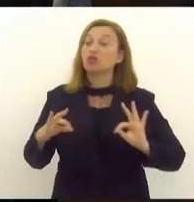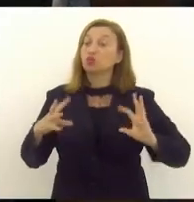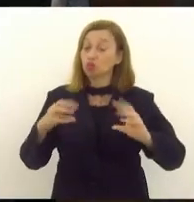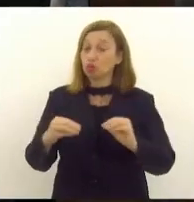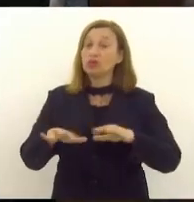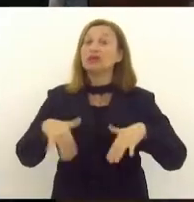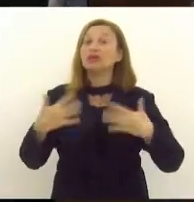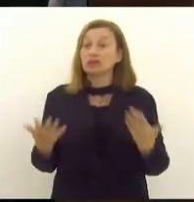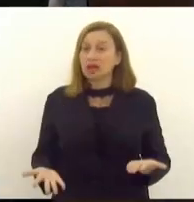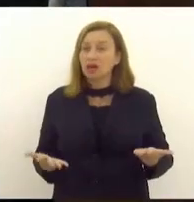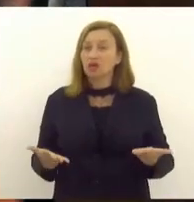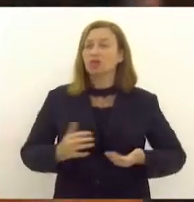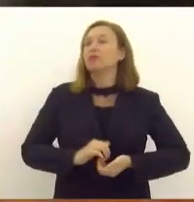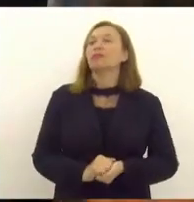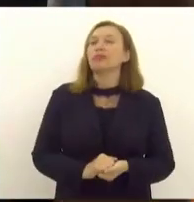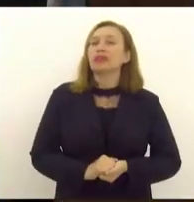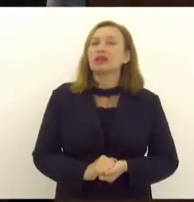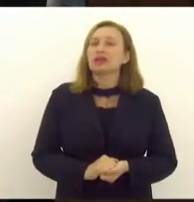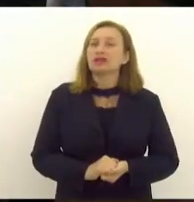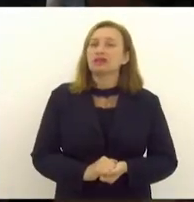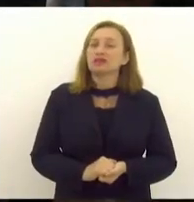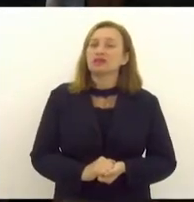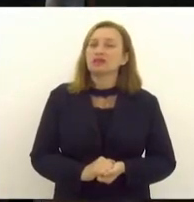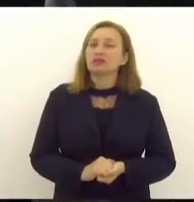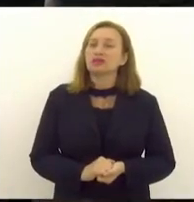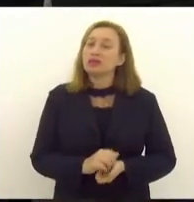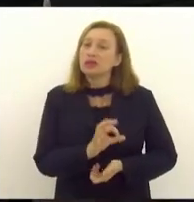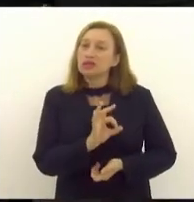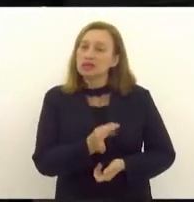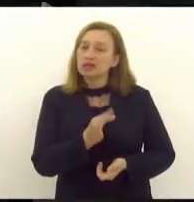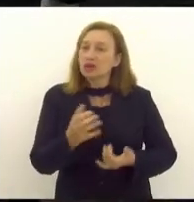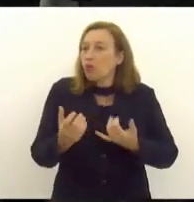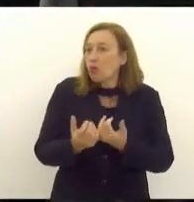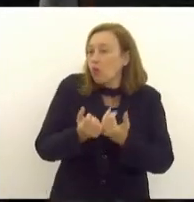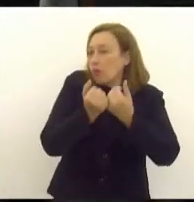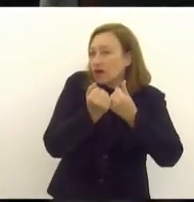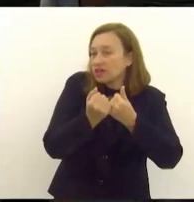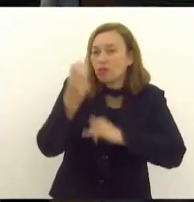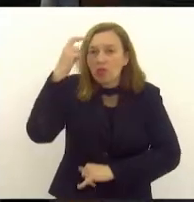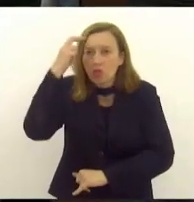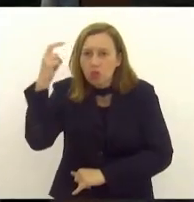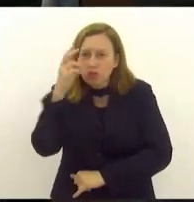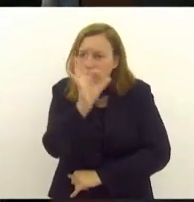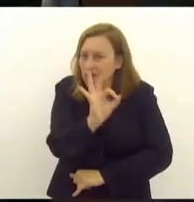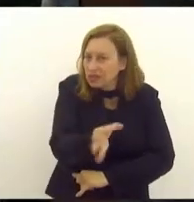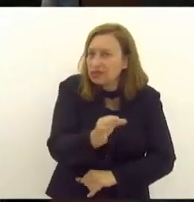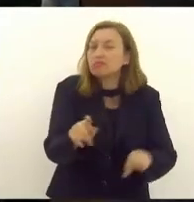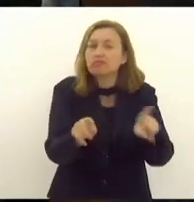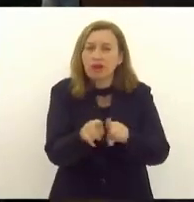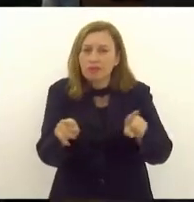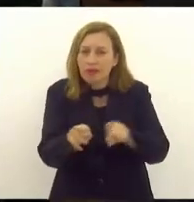então além de ser com certeza o patrimônio cultural também